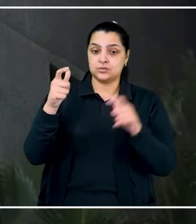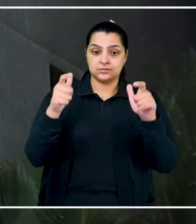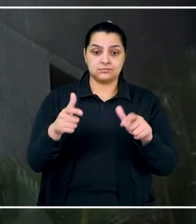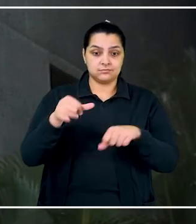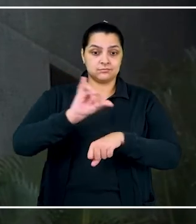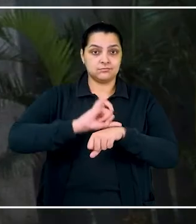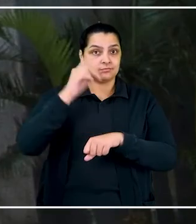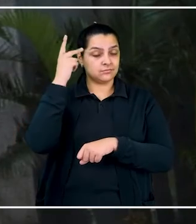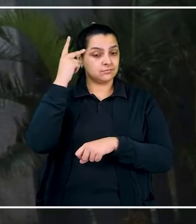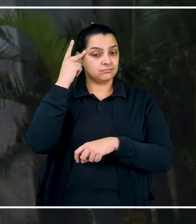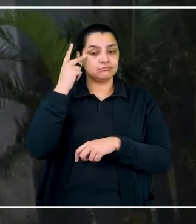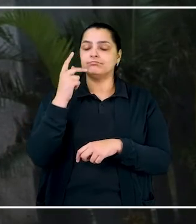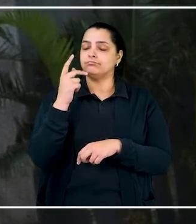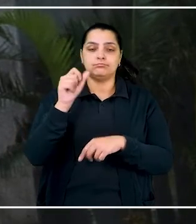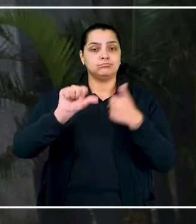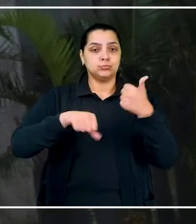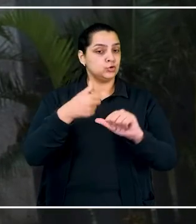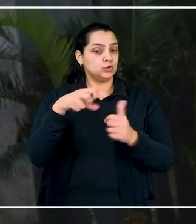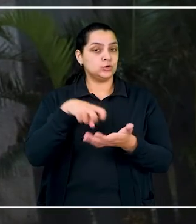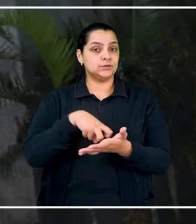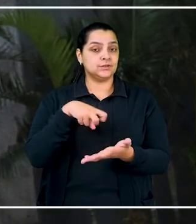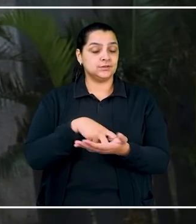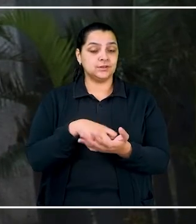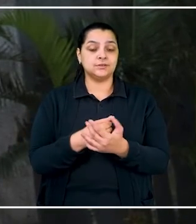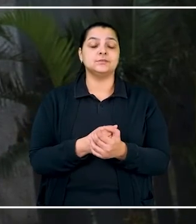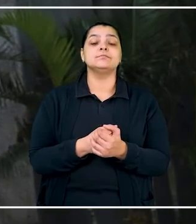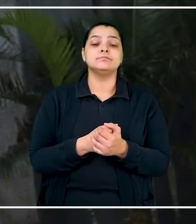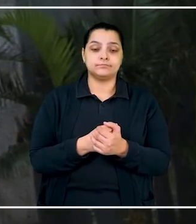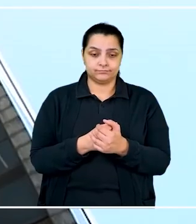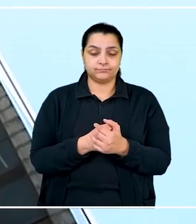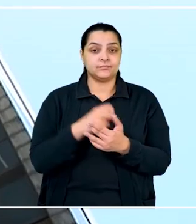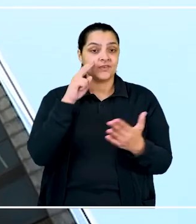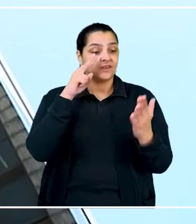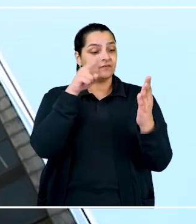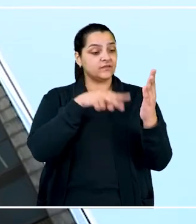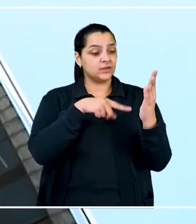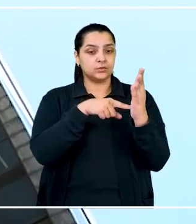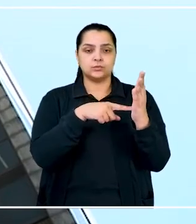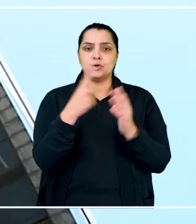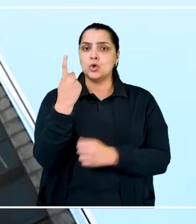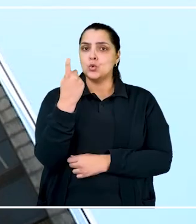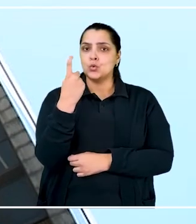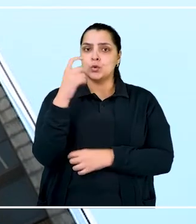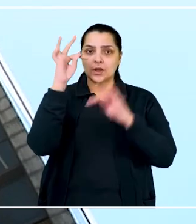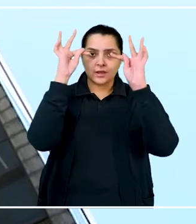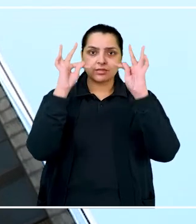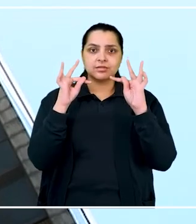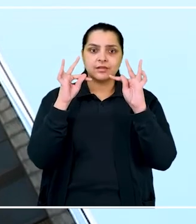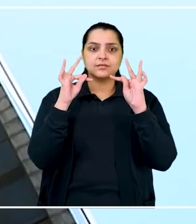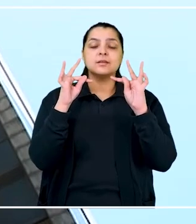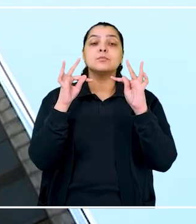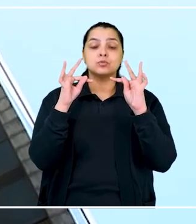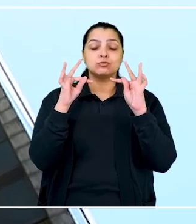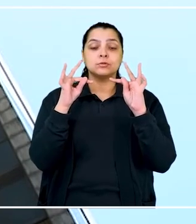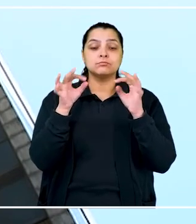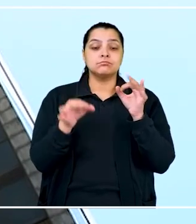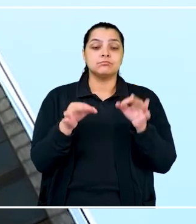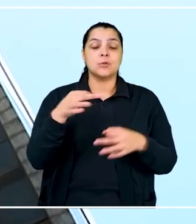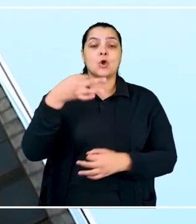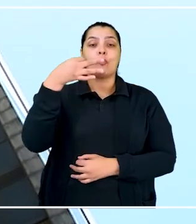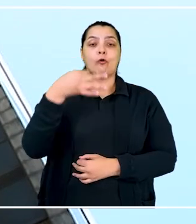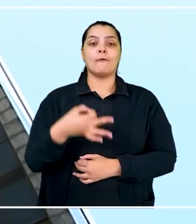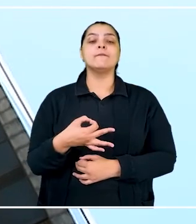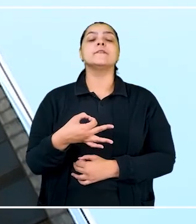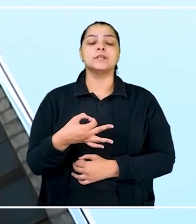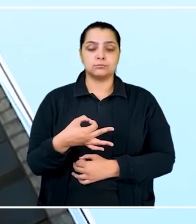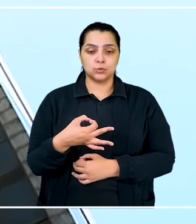Região na capital paulista reformou a sentença. A decisão levou em conta que a única testemunha ouvida em juízo